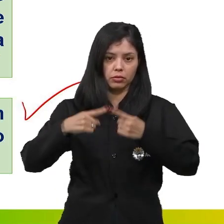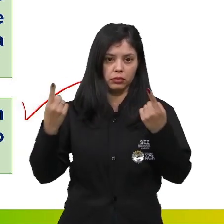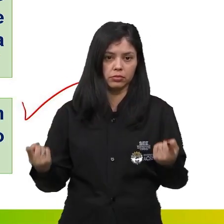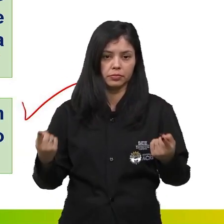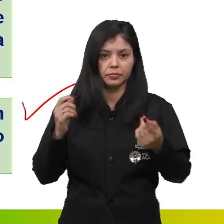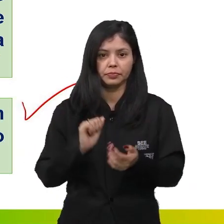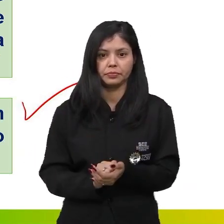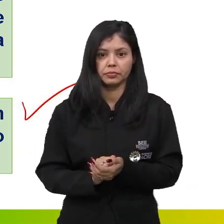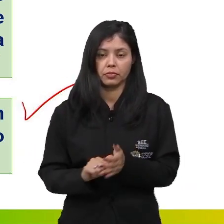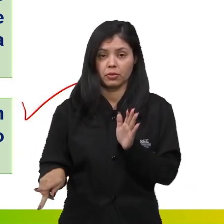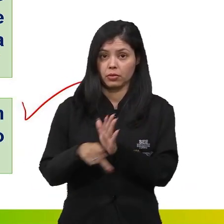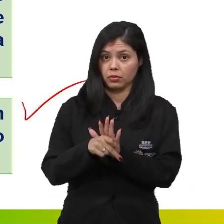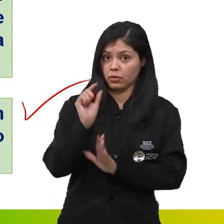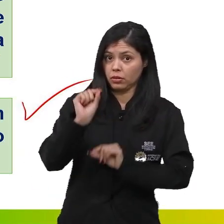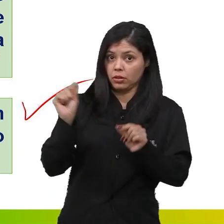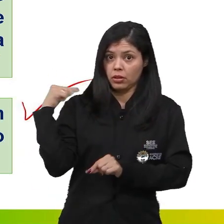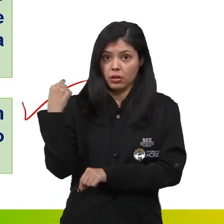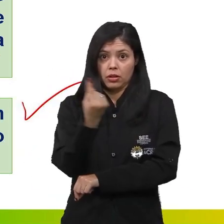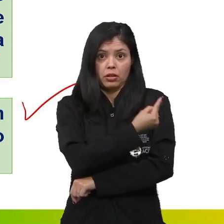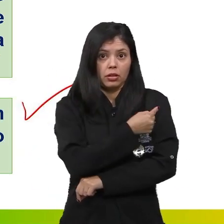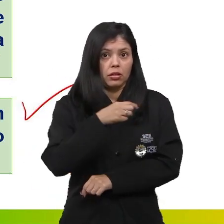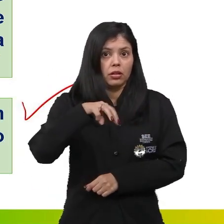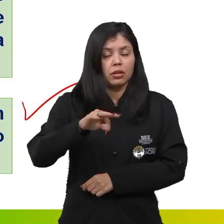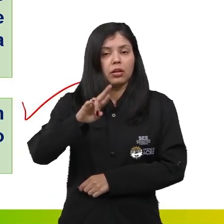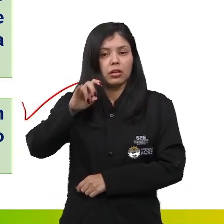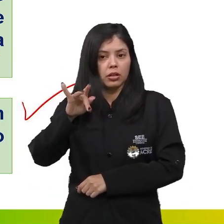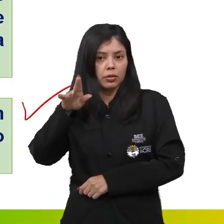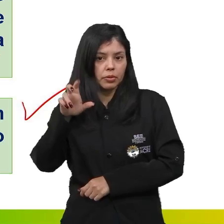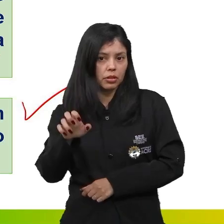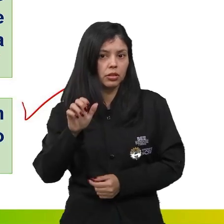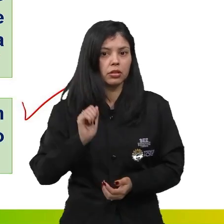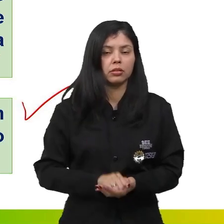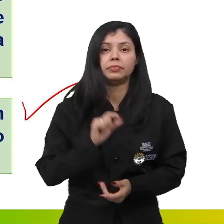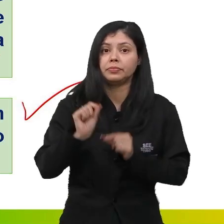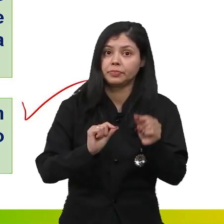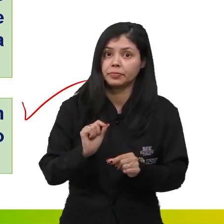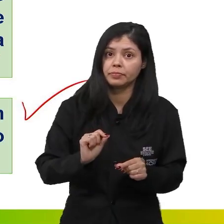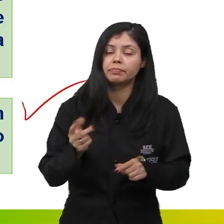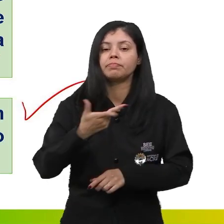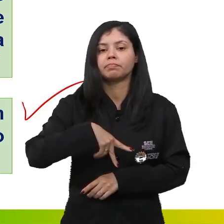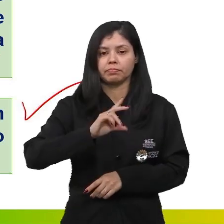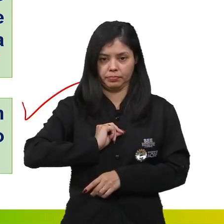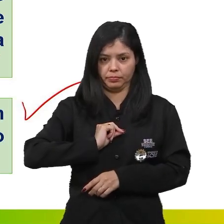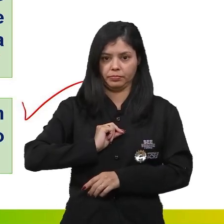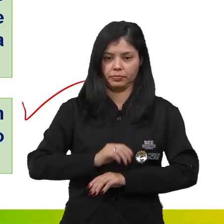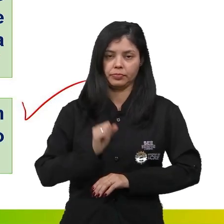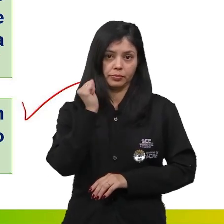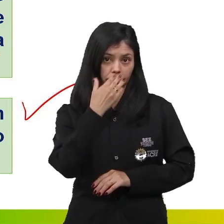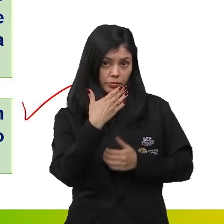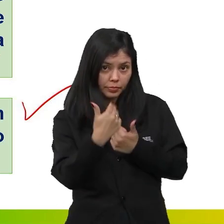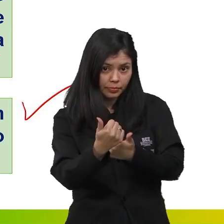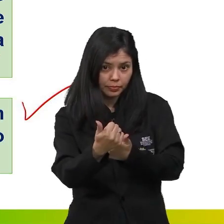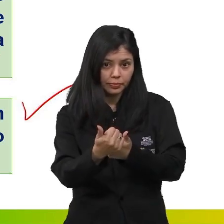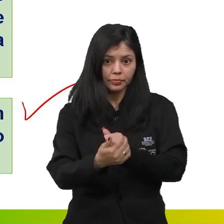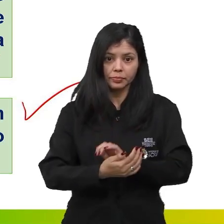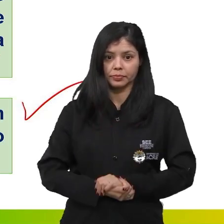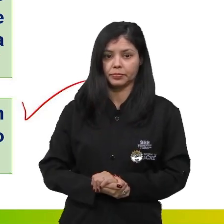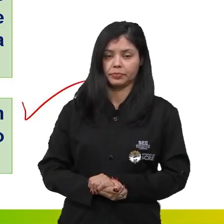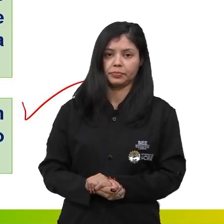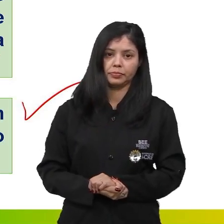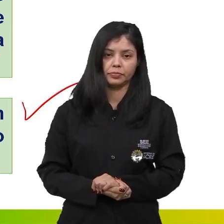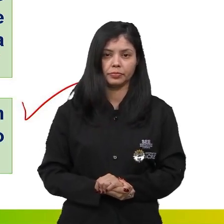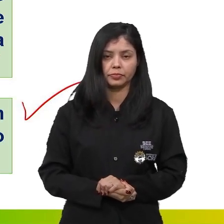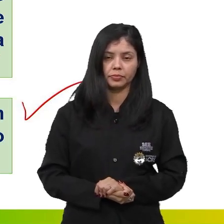mais especificamente a nossa metrópole, que era Portugal. Tudo bem?